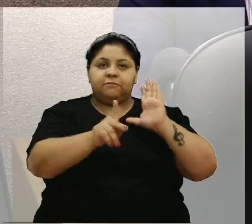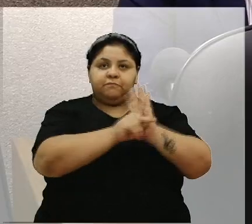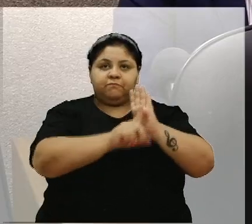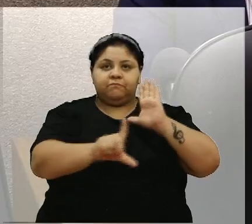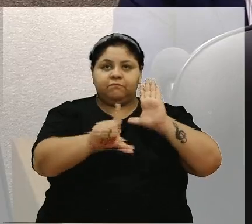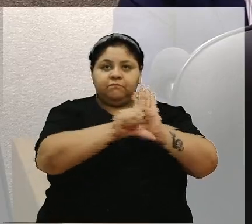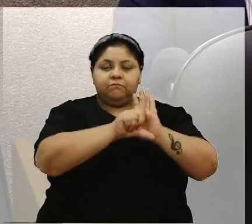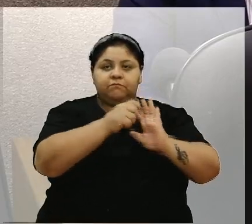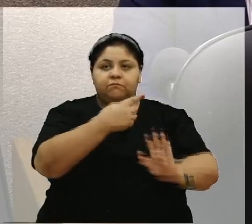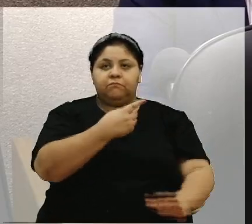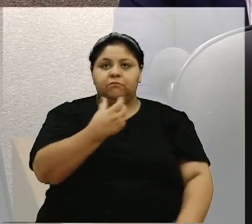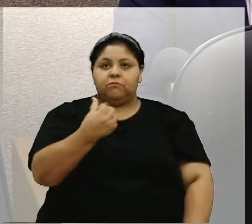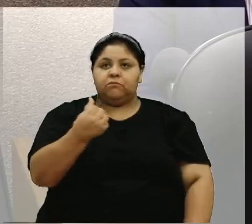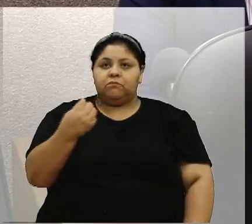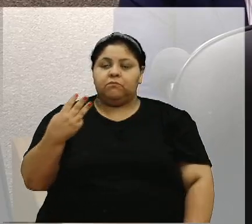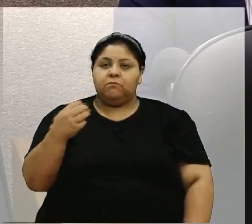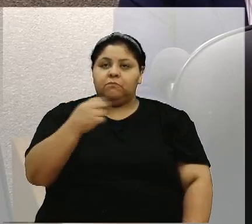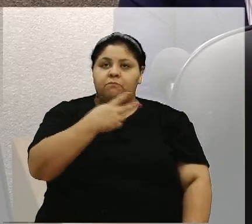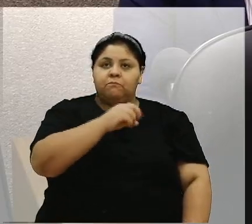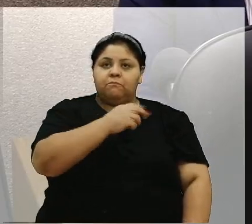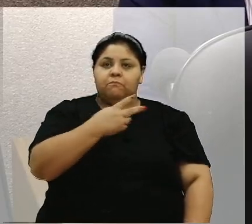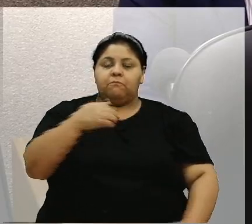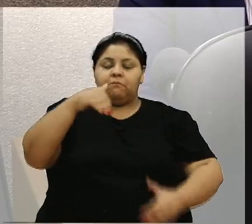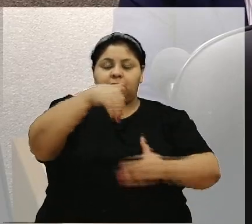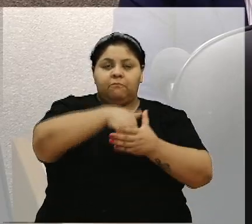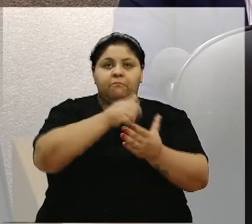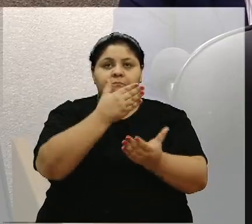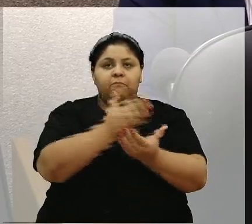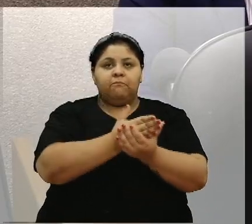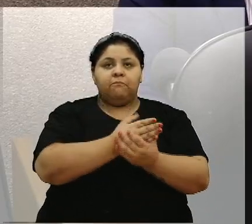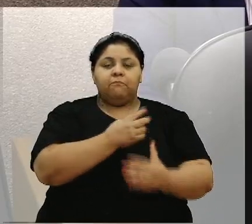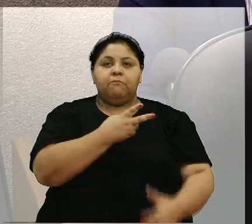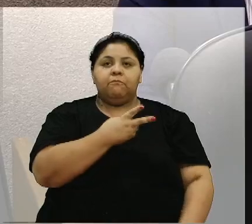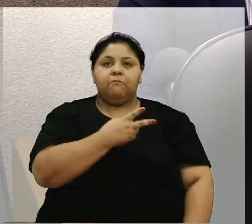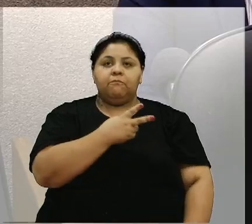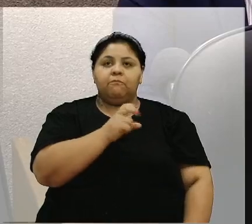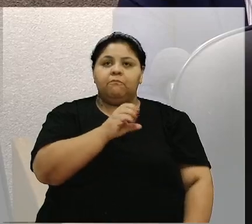lei 163/2024, contido no processo número